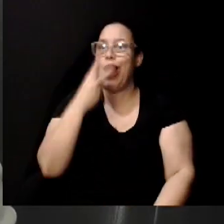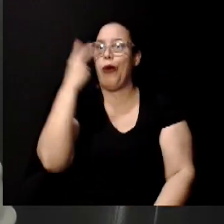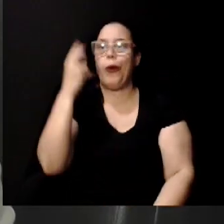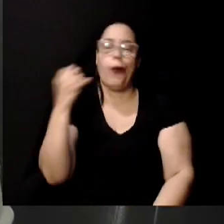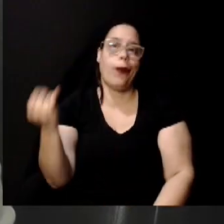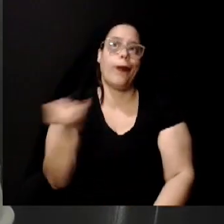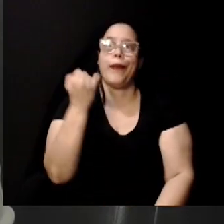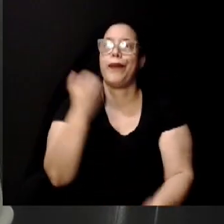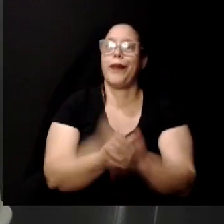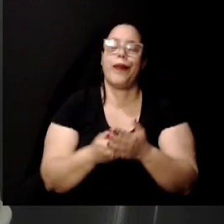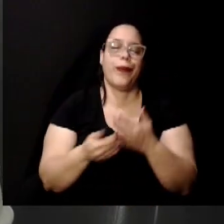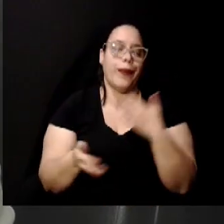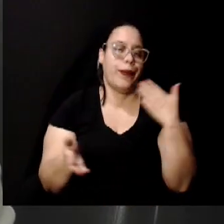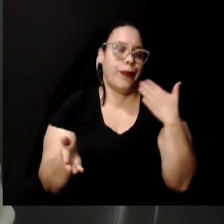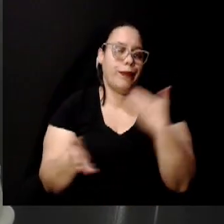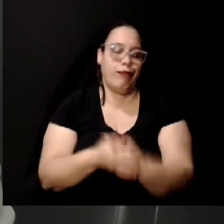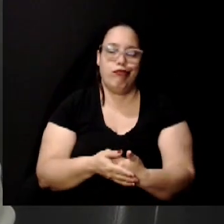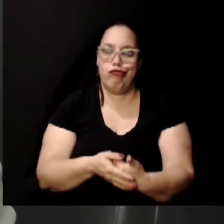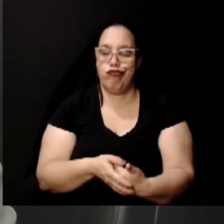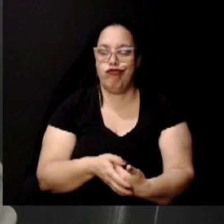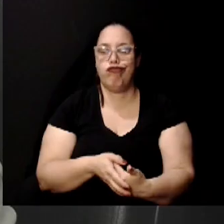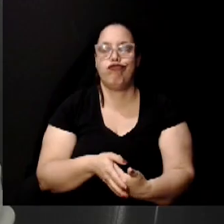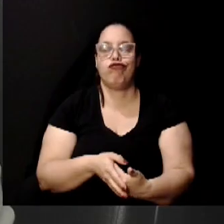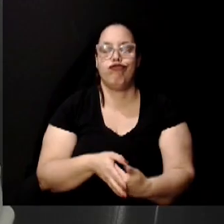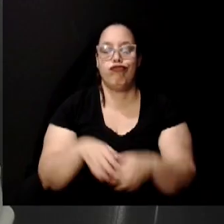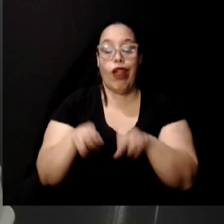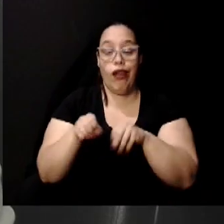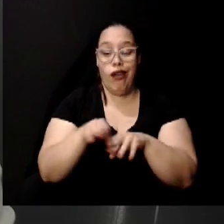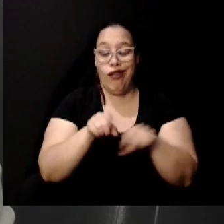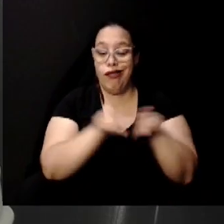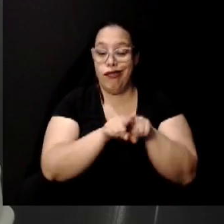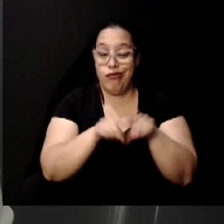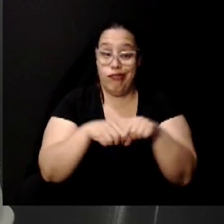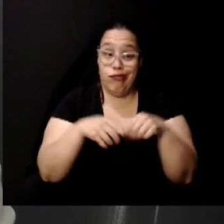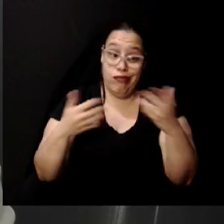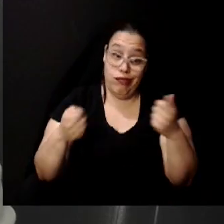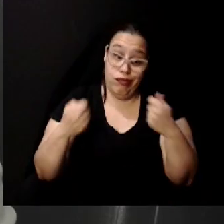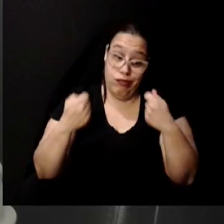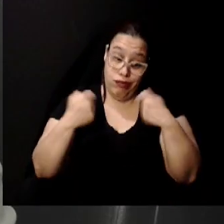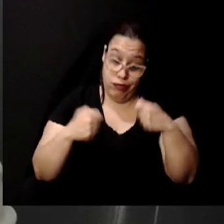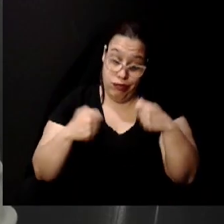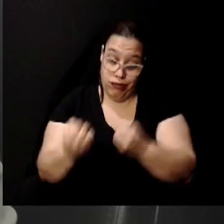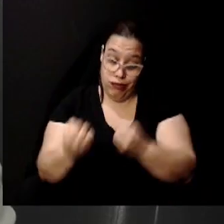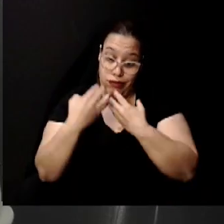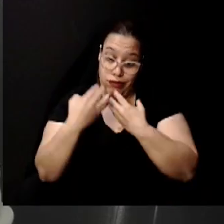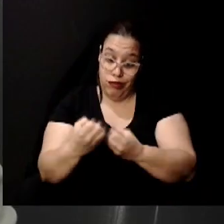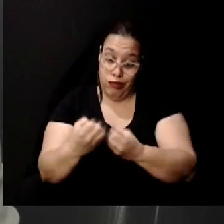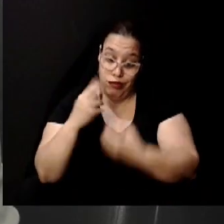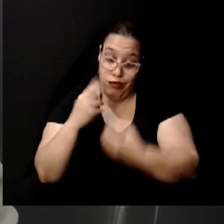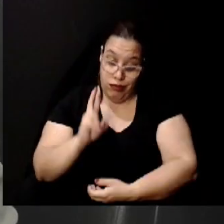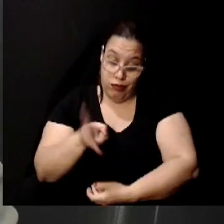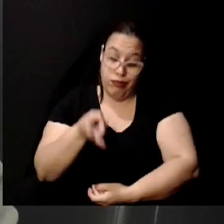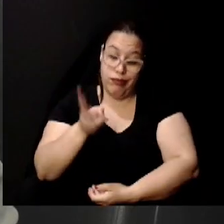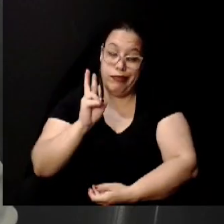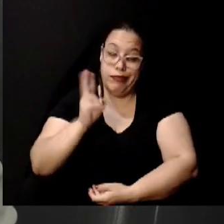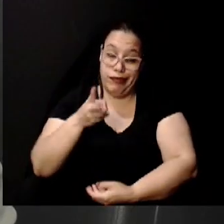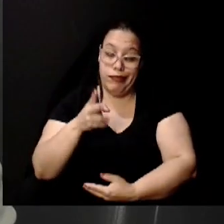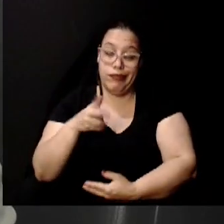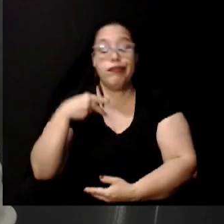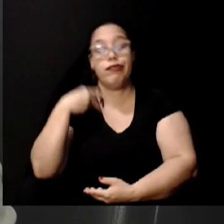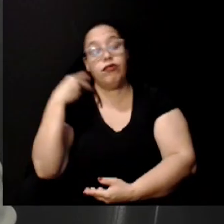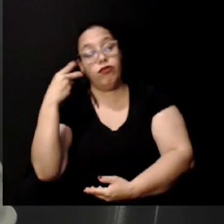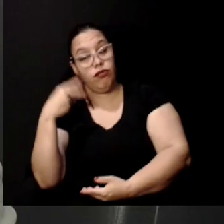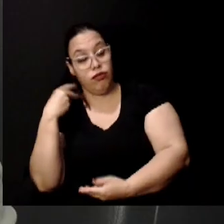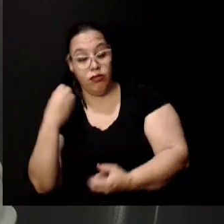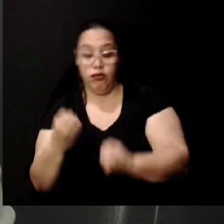tema transversal. E educação também, né? Porque, afinal, nós precisamos nos educar, né? Nos educar politicamente, nos